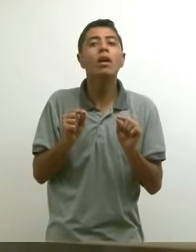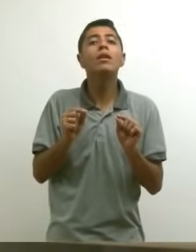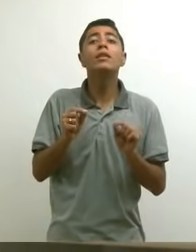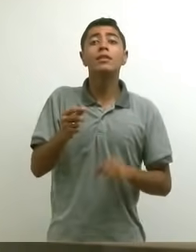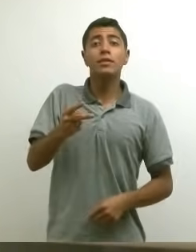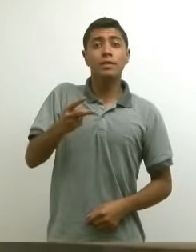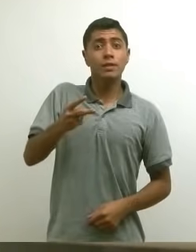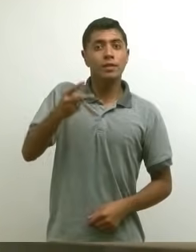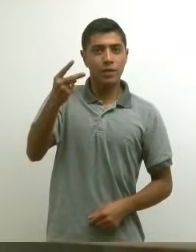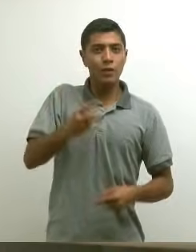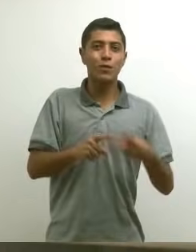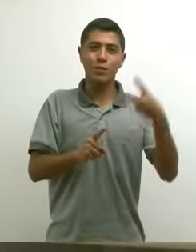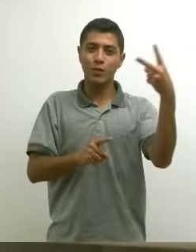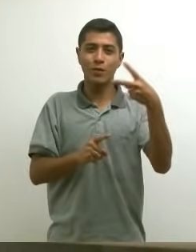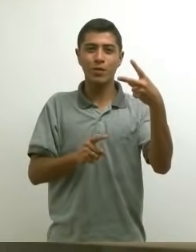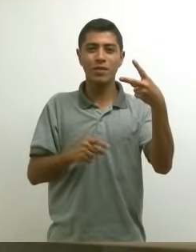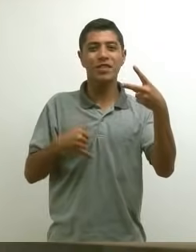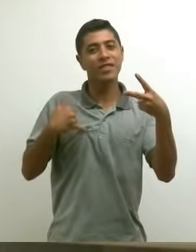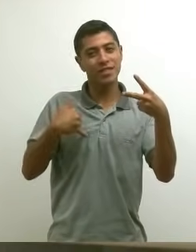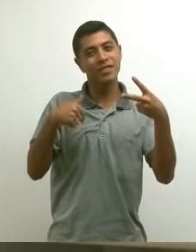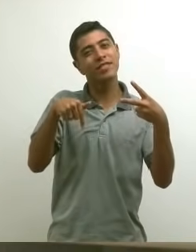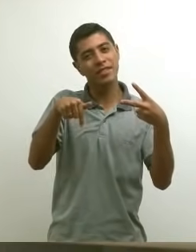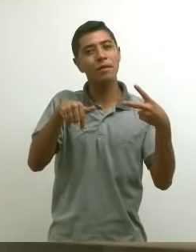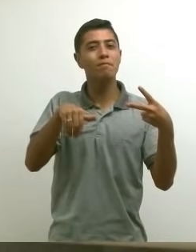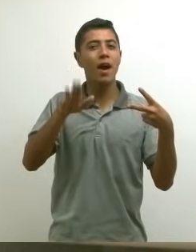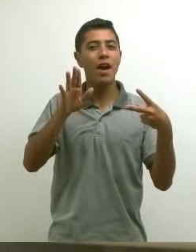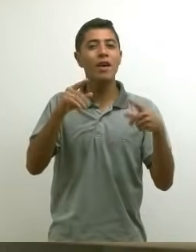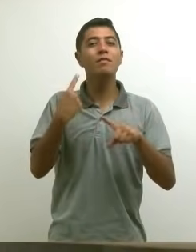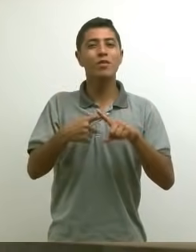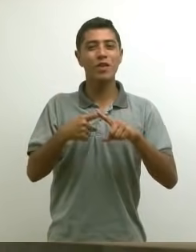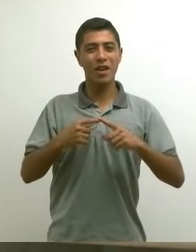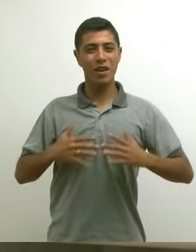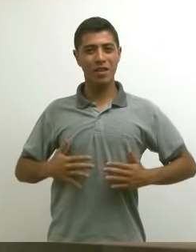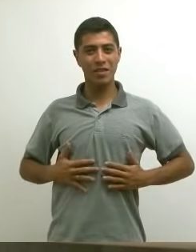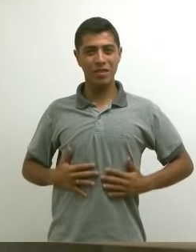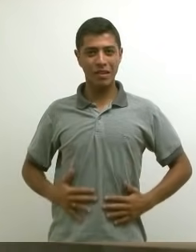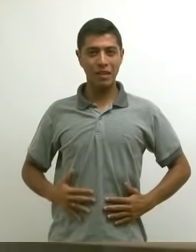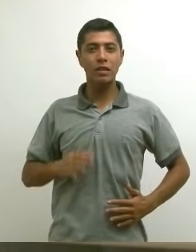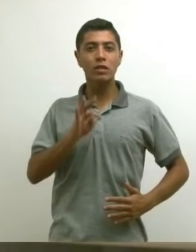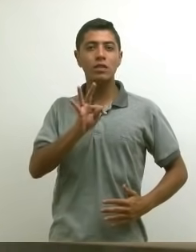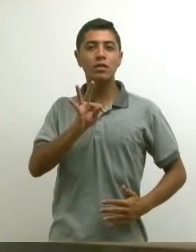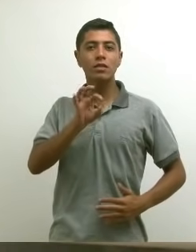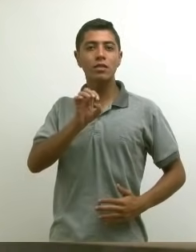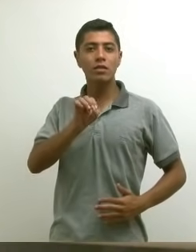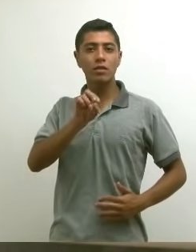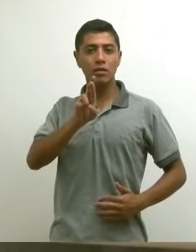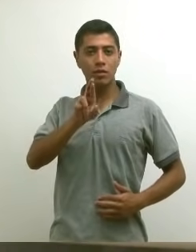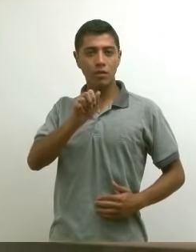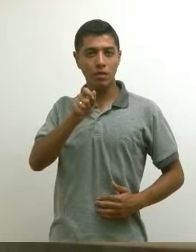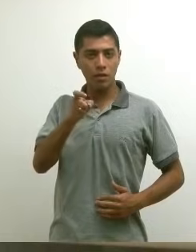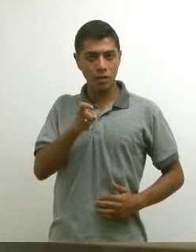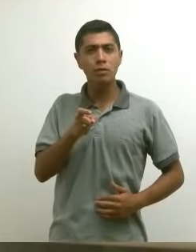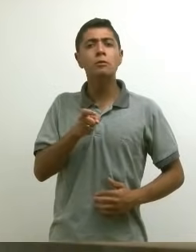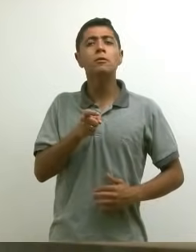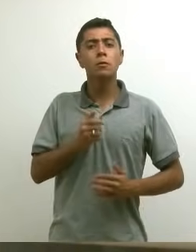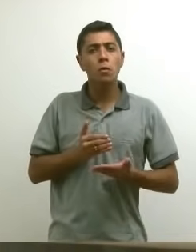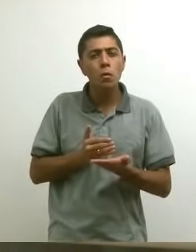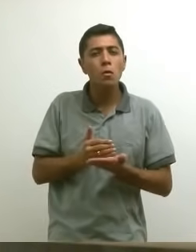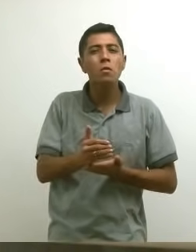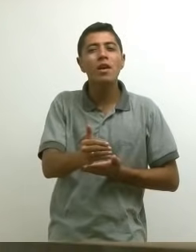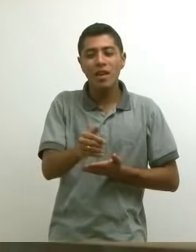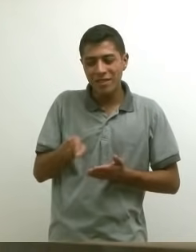tempo que está sendo desenvolvido tórax a parte cardiorrespiratória entre oito anos e 12 anos de idade a criança está desenvolvendo